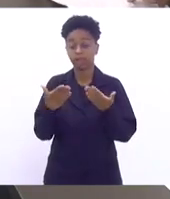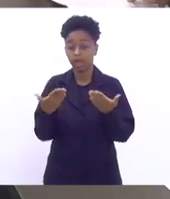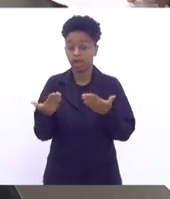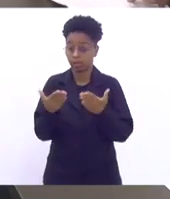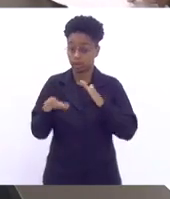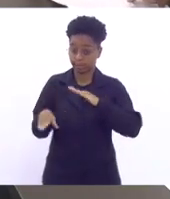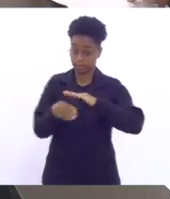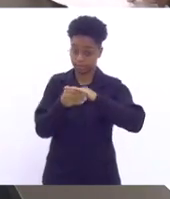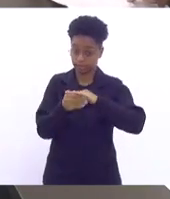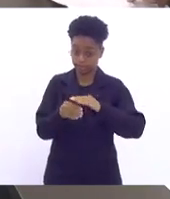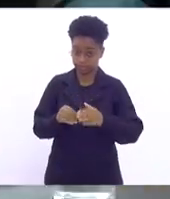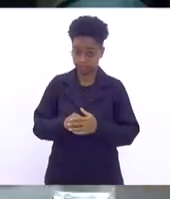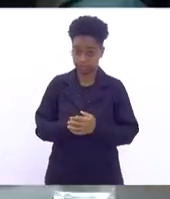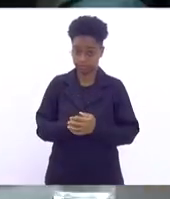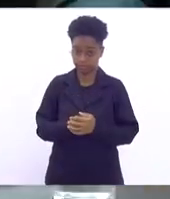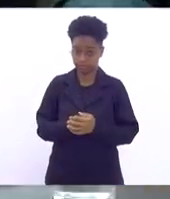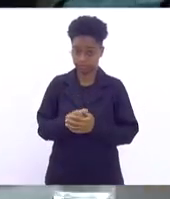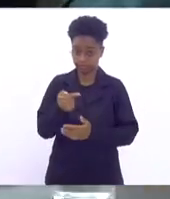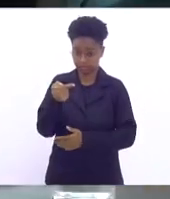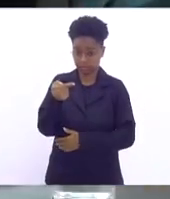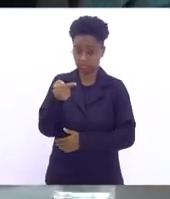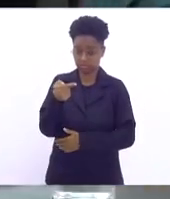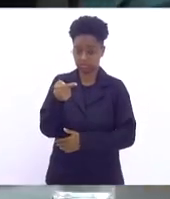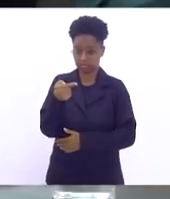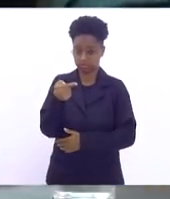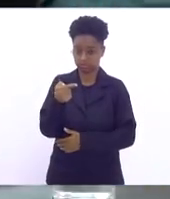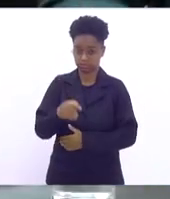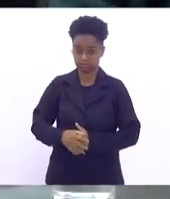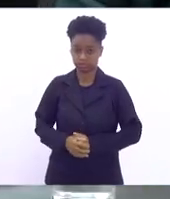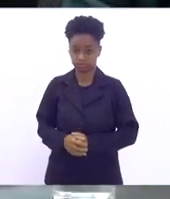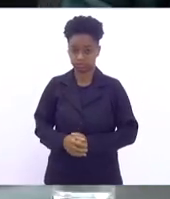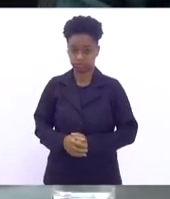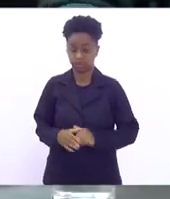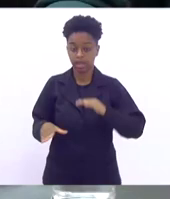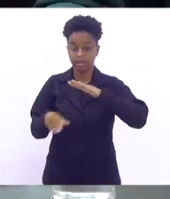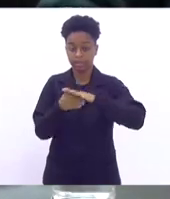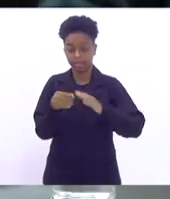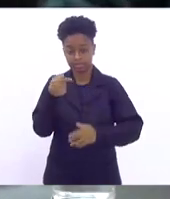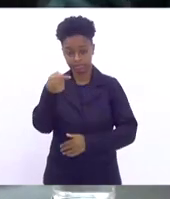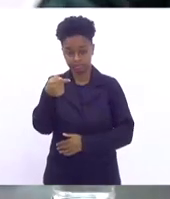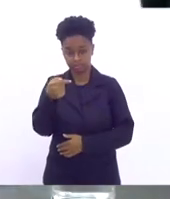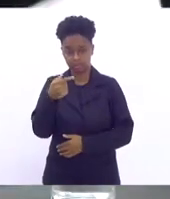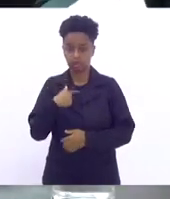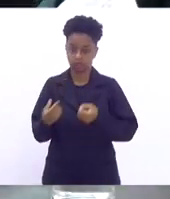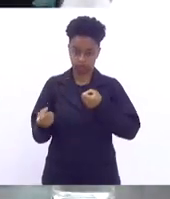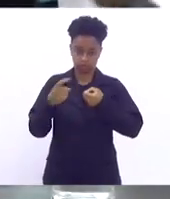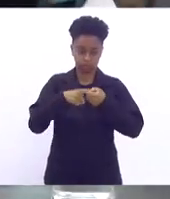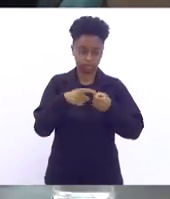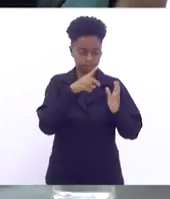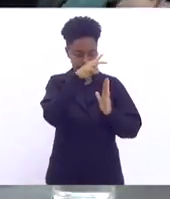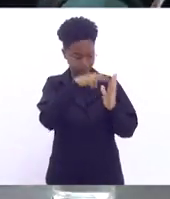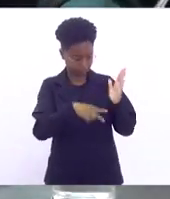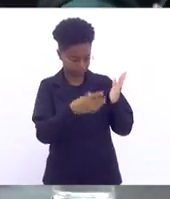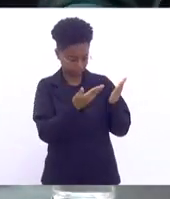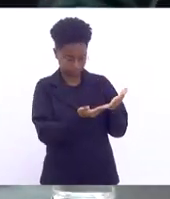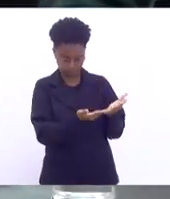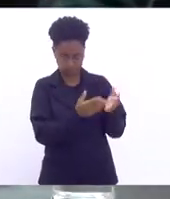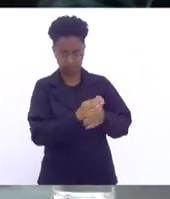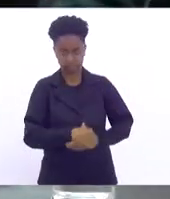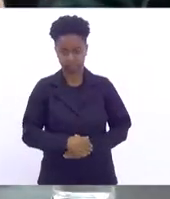emenda 7 emenda 7 deixa ele voltar lá para ela